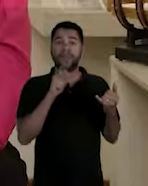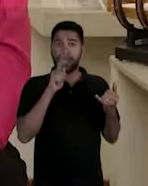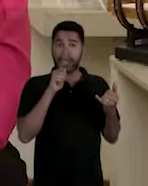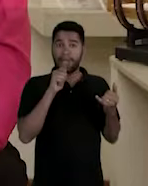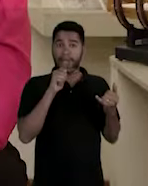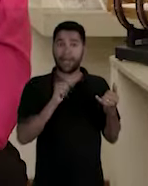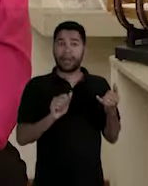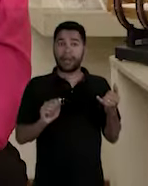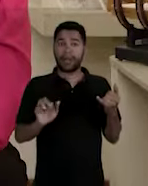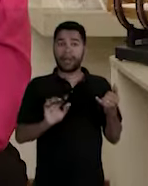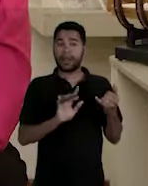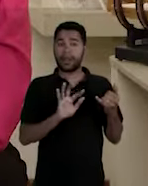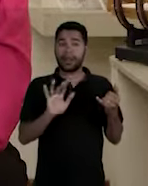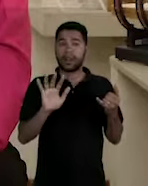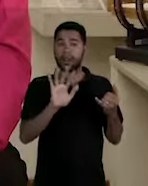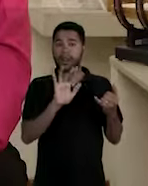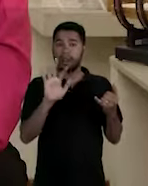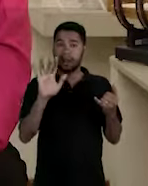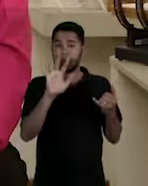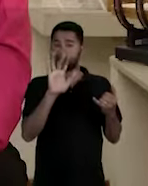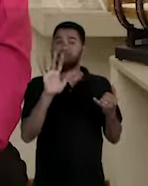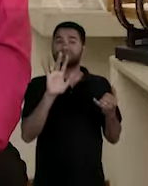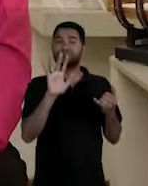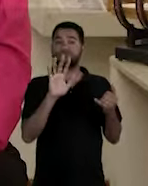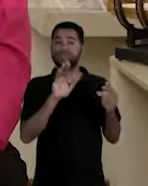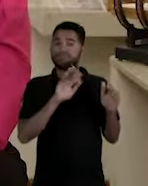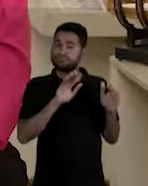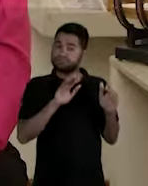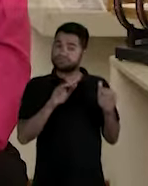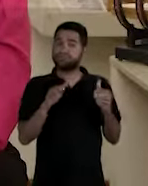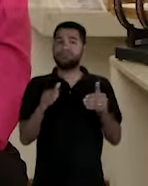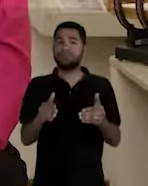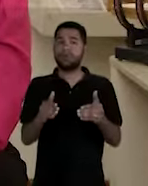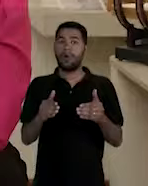que fervia e que era direcionada em